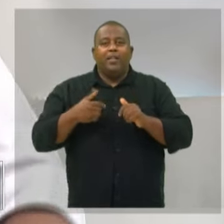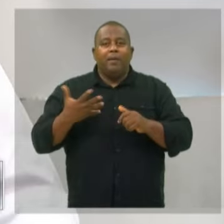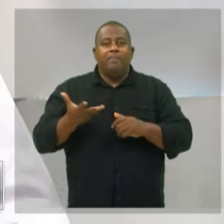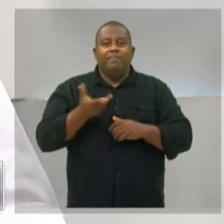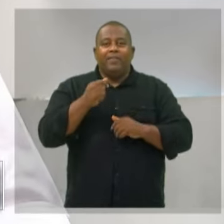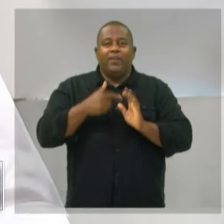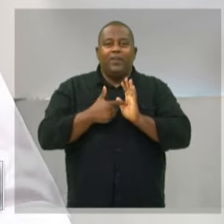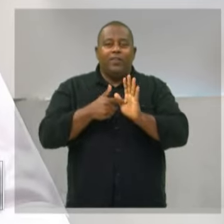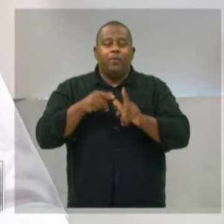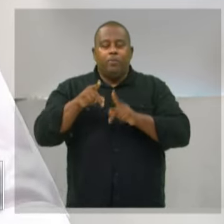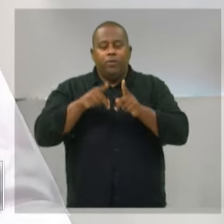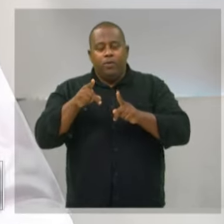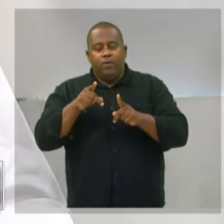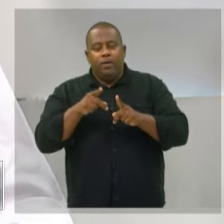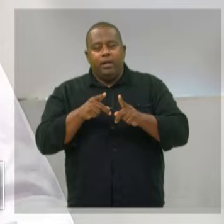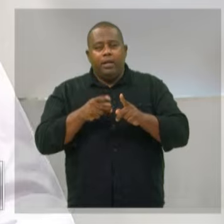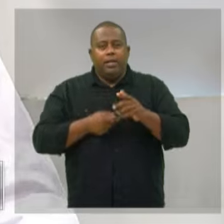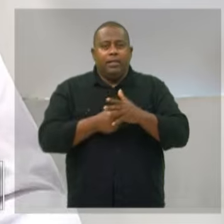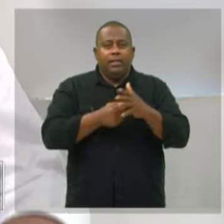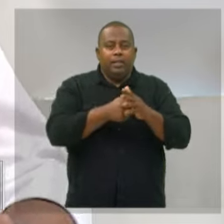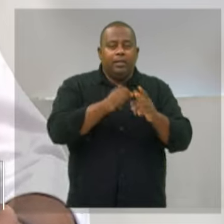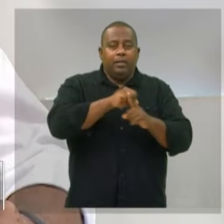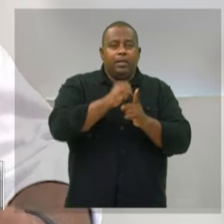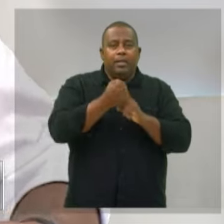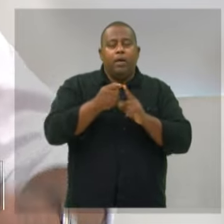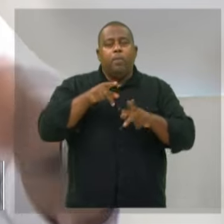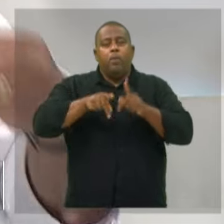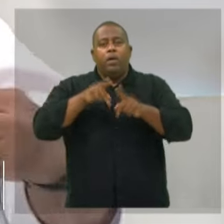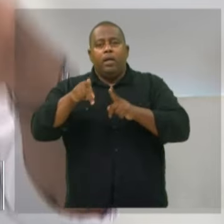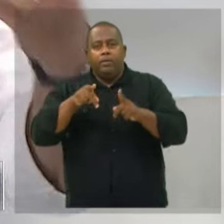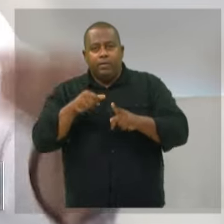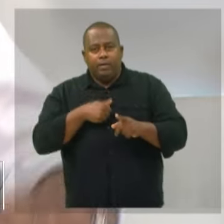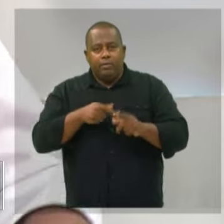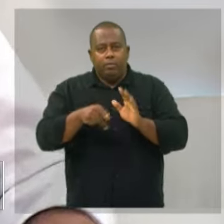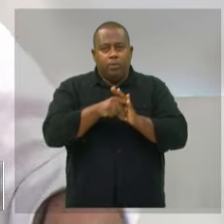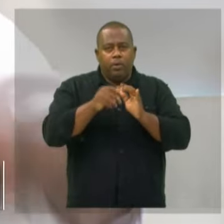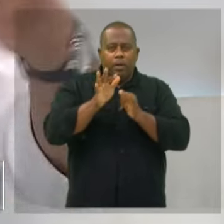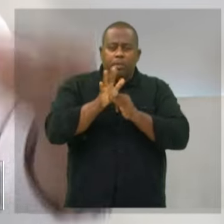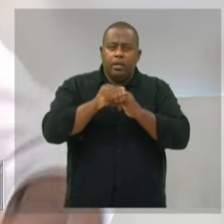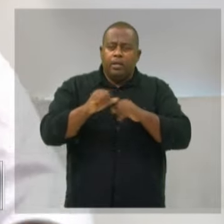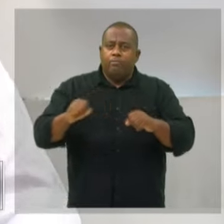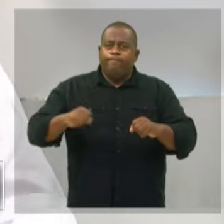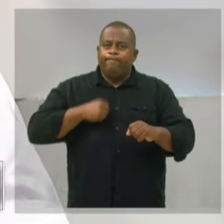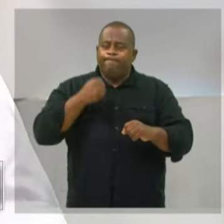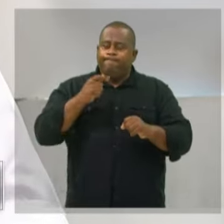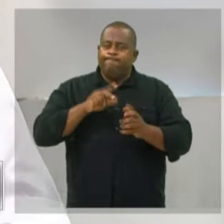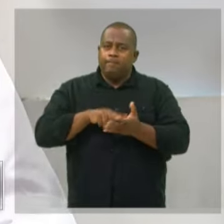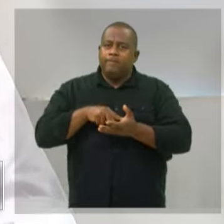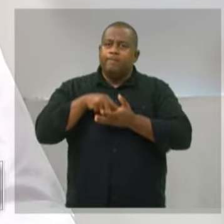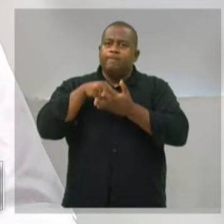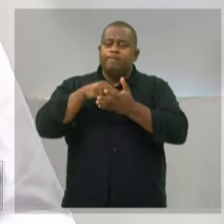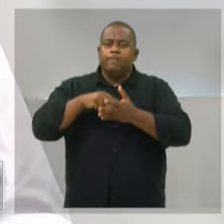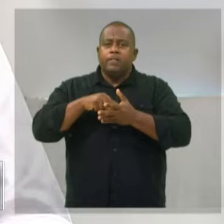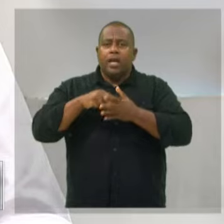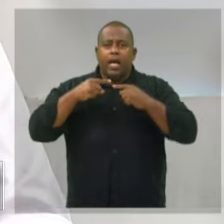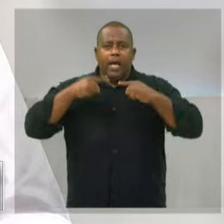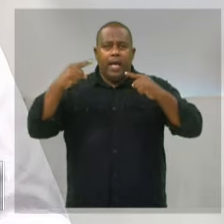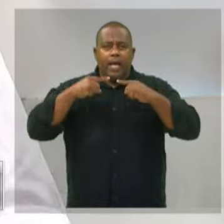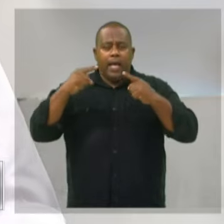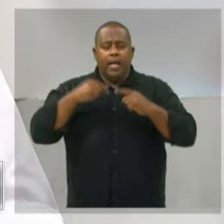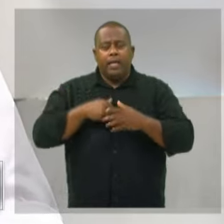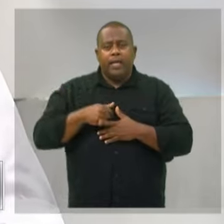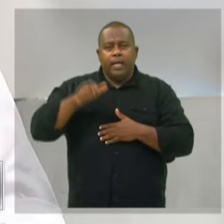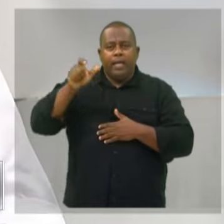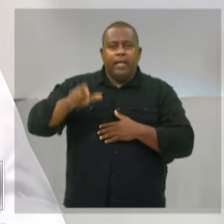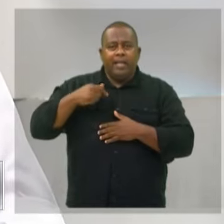de pressão na sociedade e a população de camaçar tem se revoltado a cada instante e tá se levantando como Prefeito